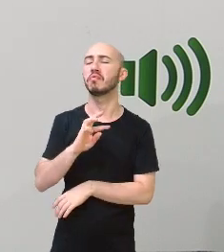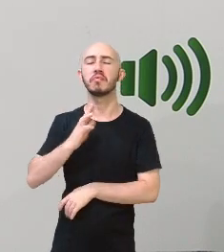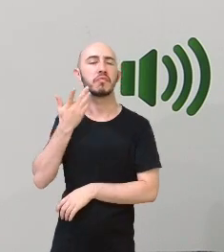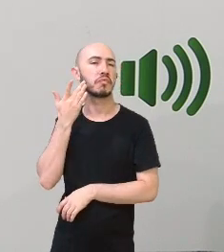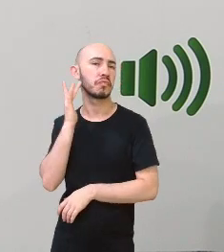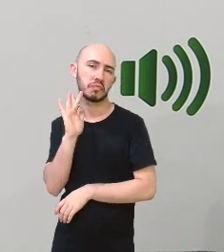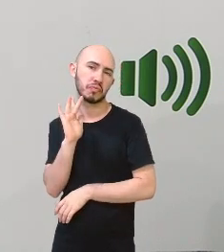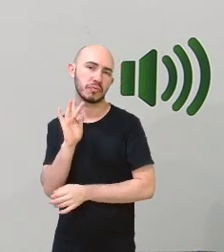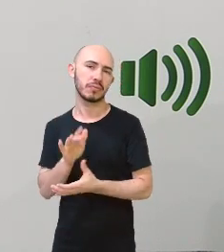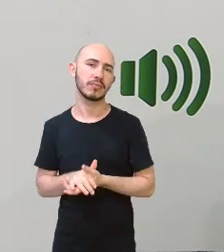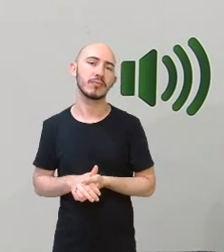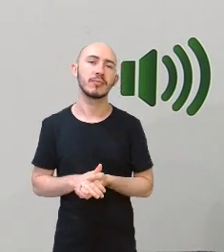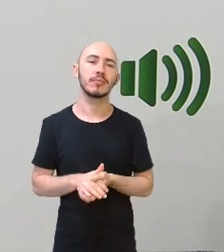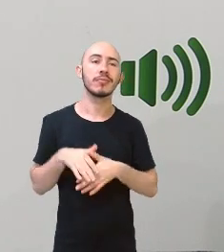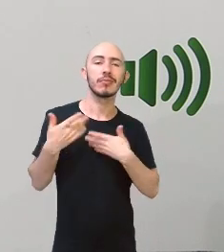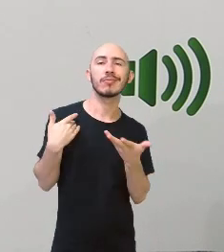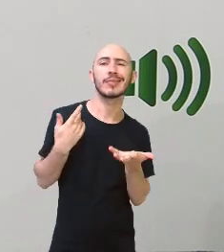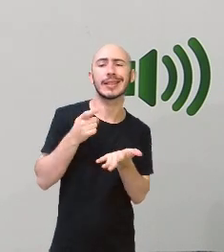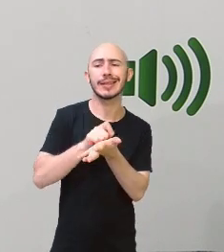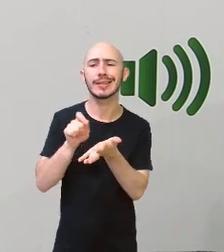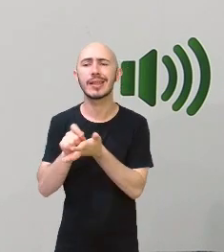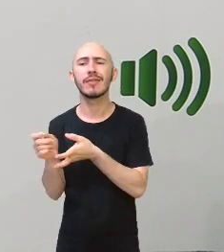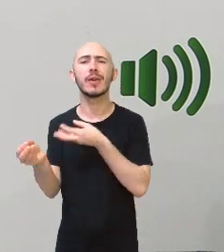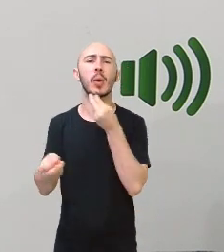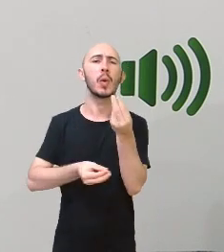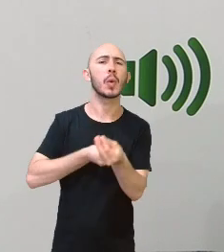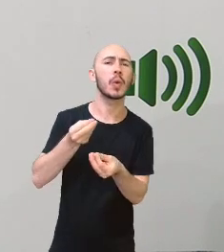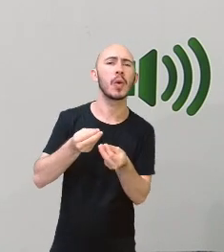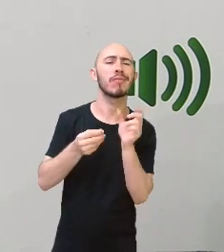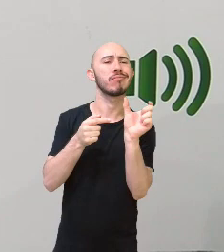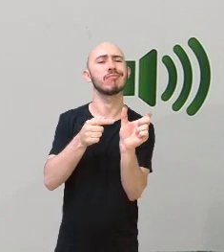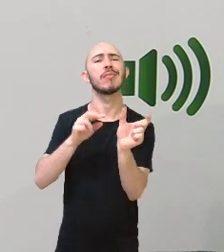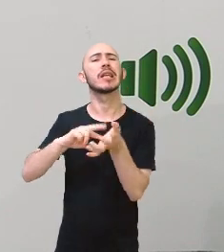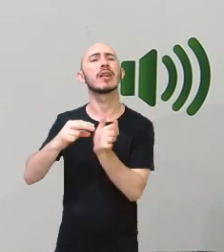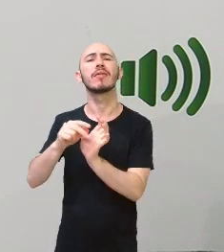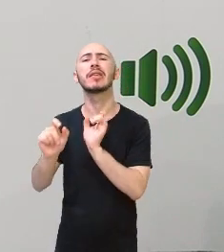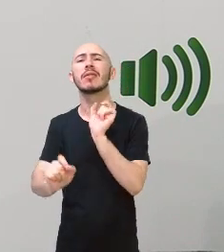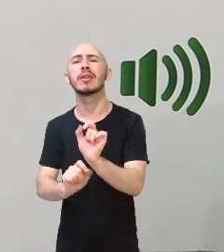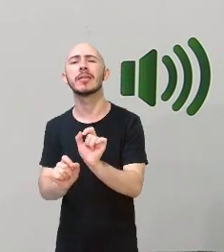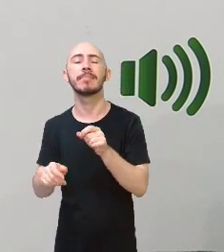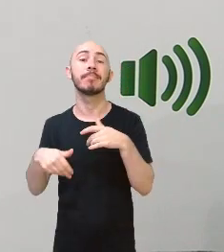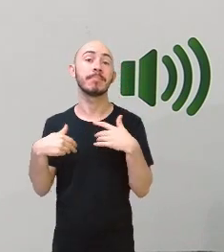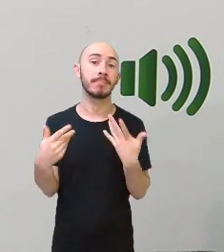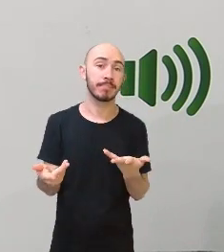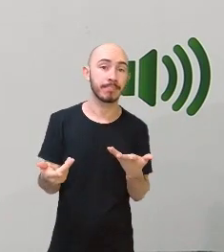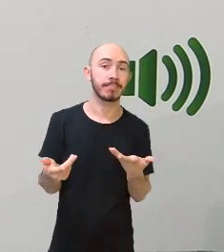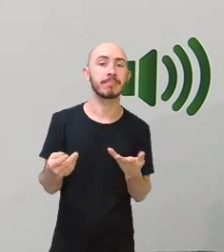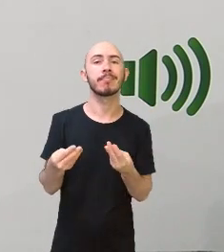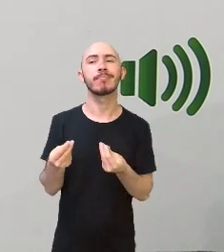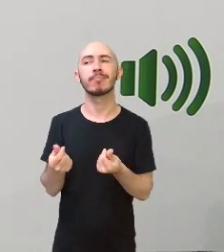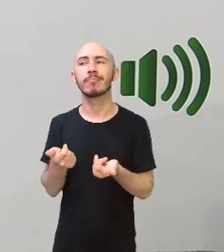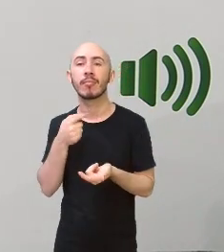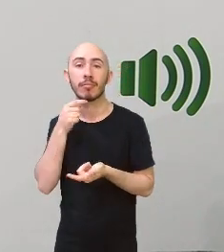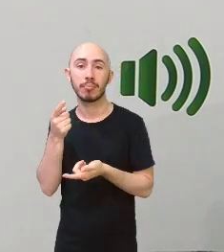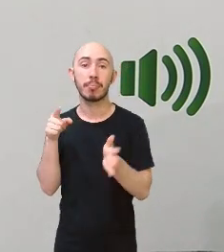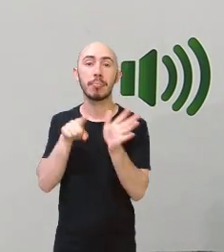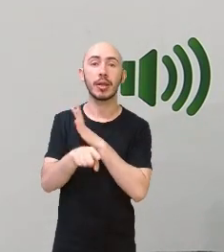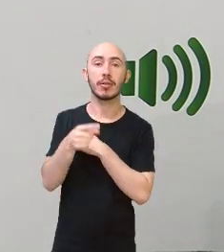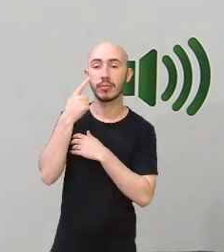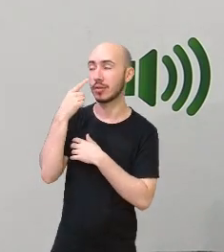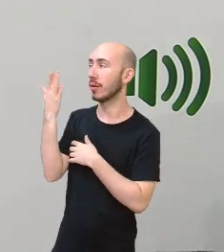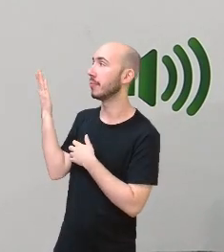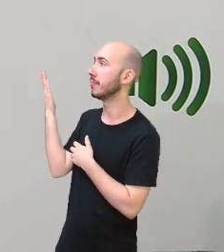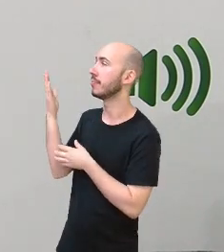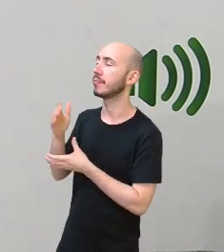Ah, então, como é que escrevo aquela palavra? O que essa palavra quer dizer? Né? E aí tem essa pergunta aqui, ó. O